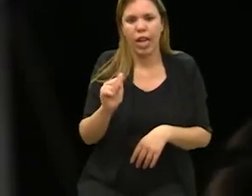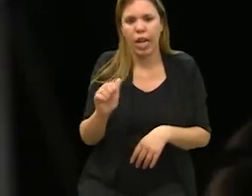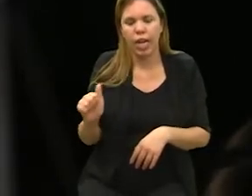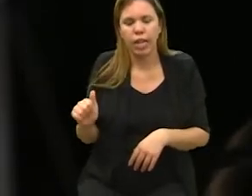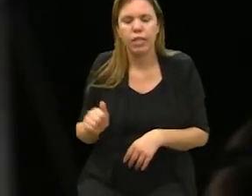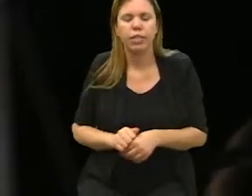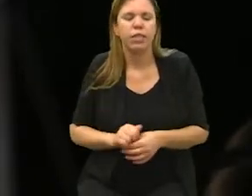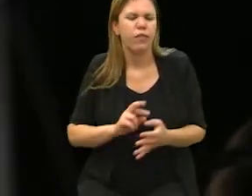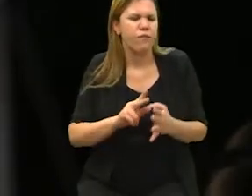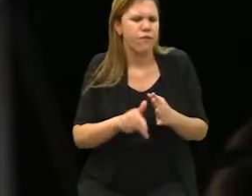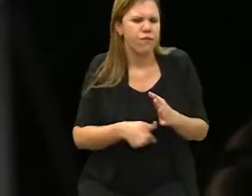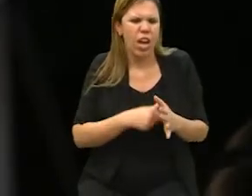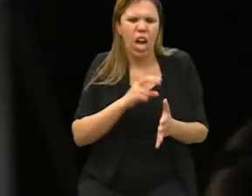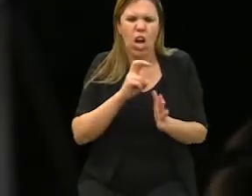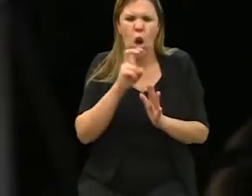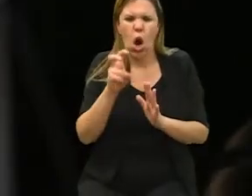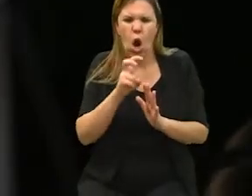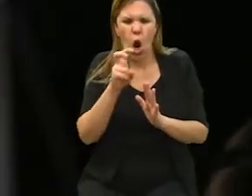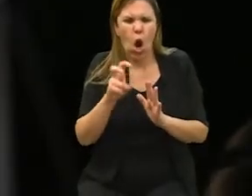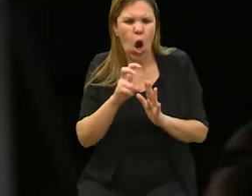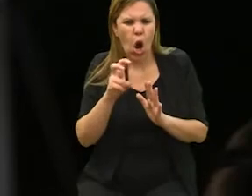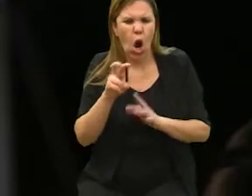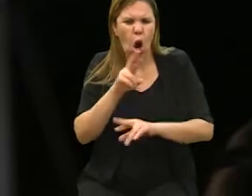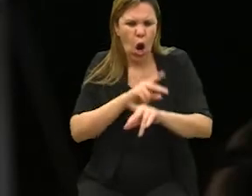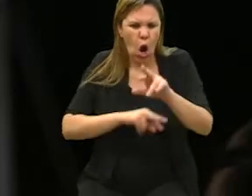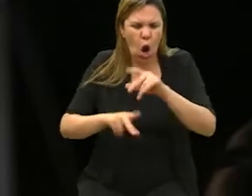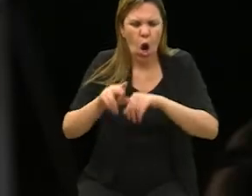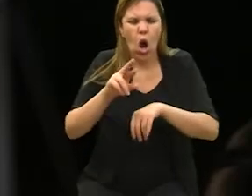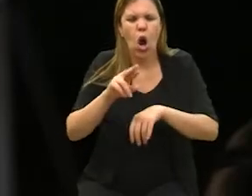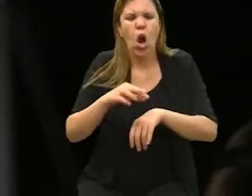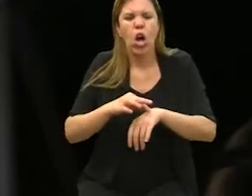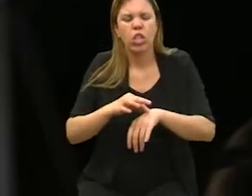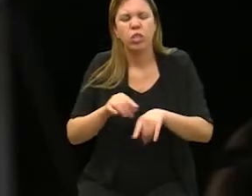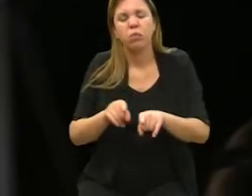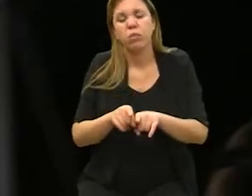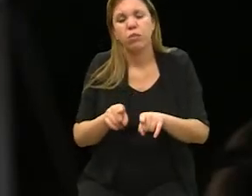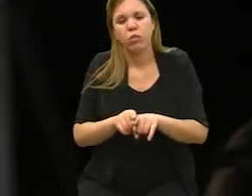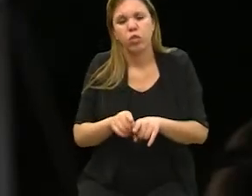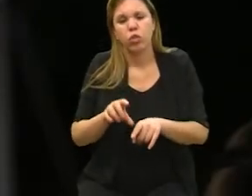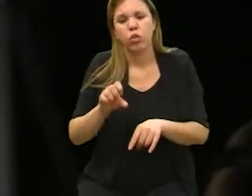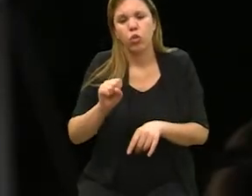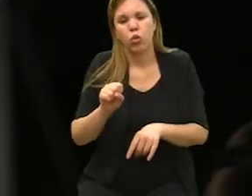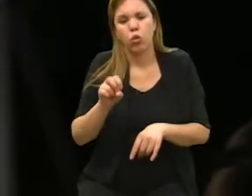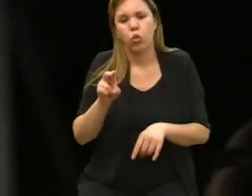as cascavéis, a crotálica, nós temos as corais, que são as elapídicas, e nós temos as sucuri,